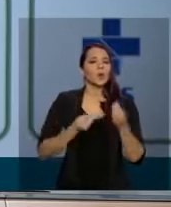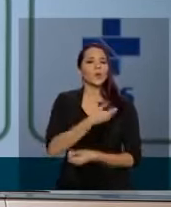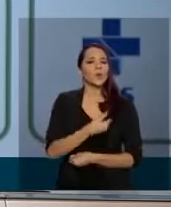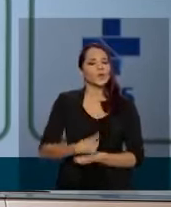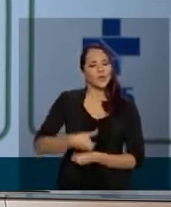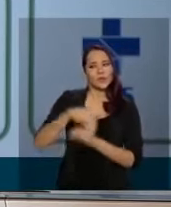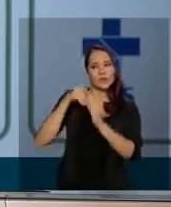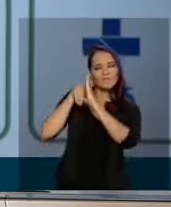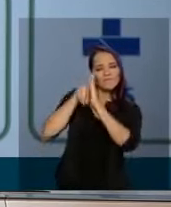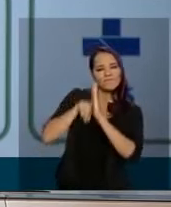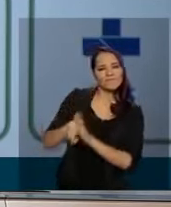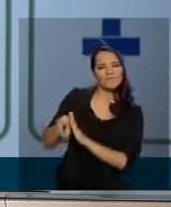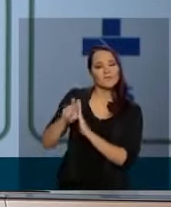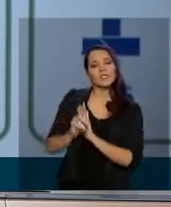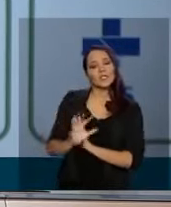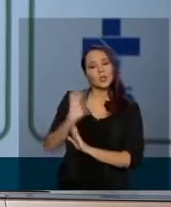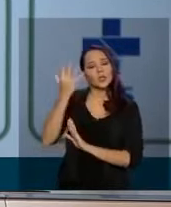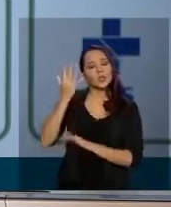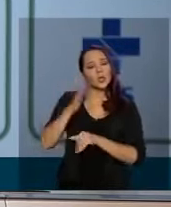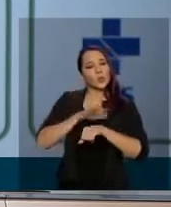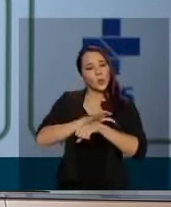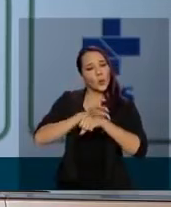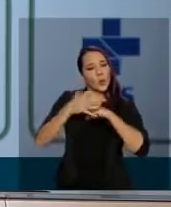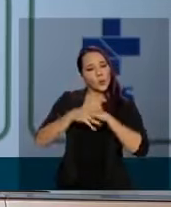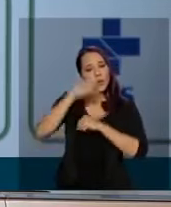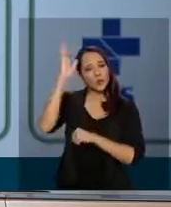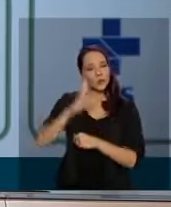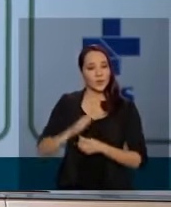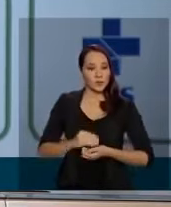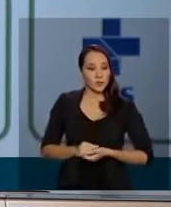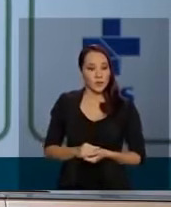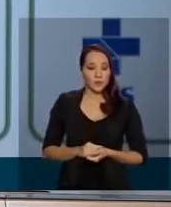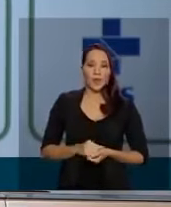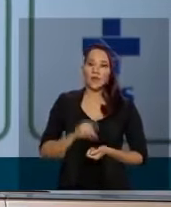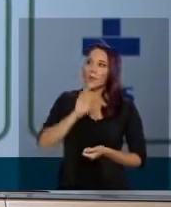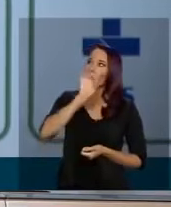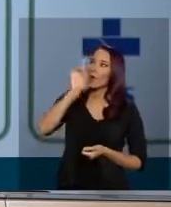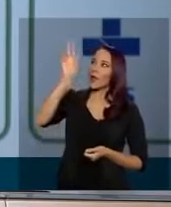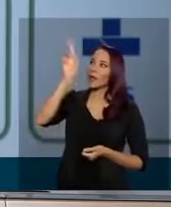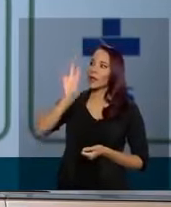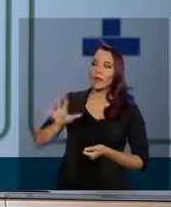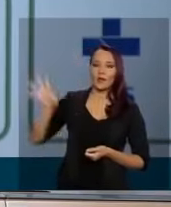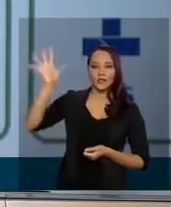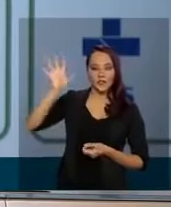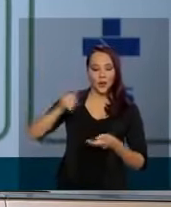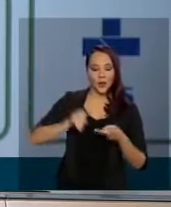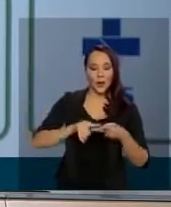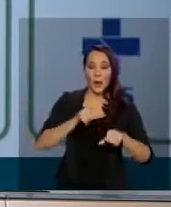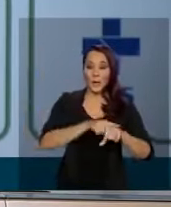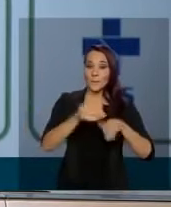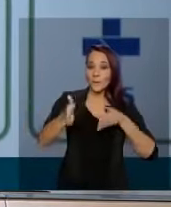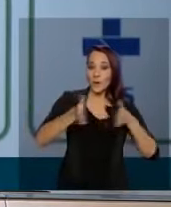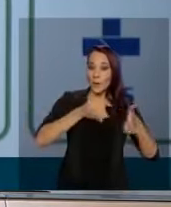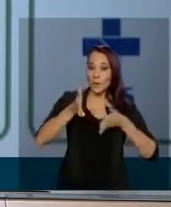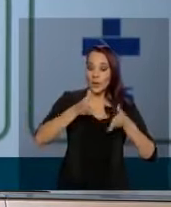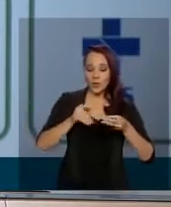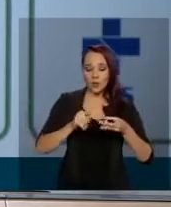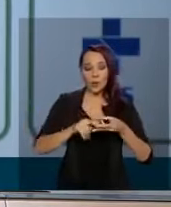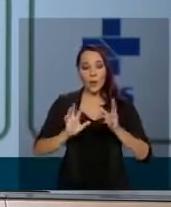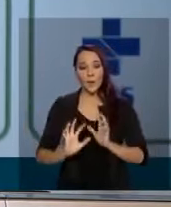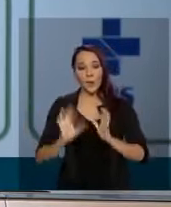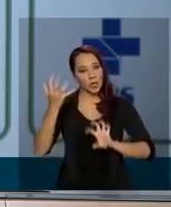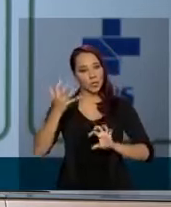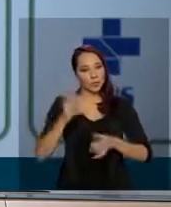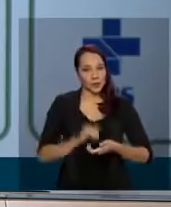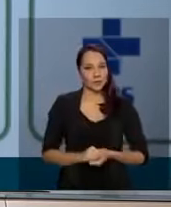avalia a situação da epidemia do coronavírus no Brasil? Por região, por período, por sazonalidade